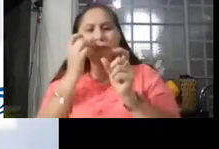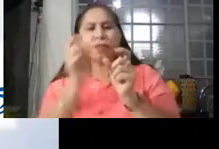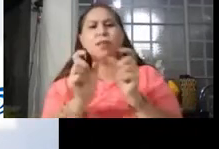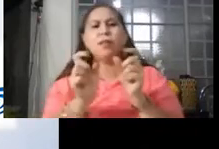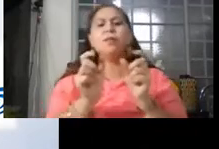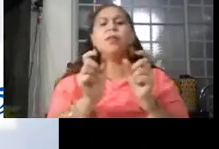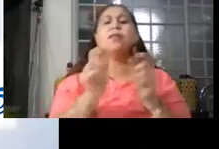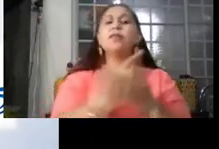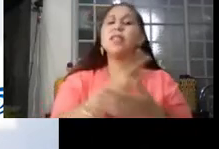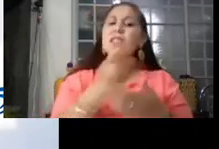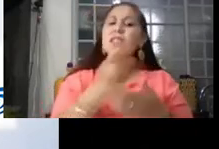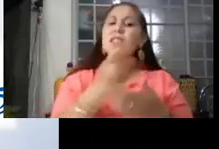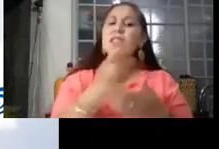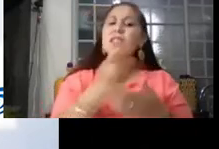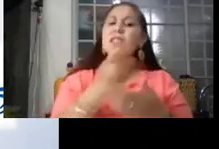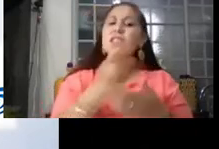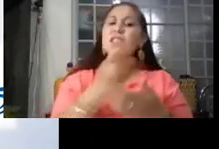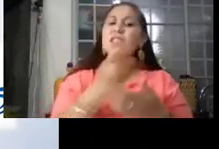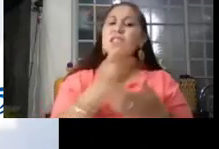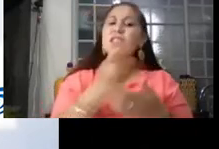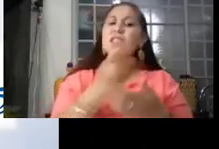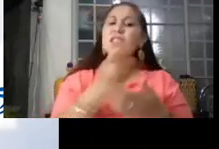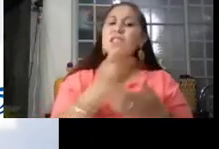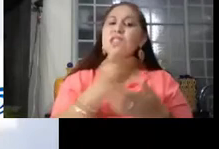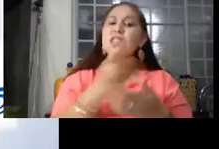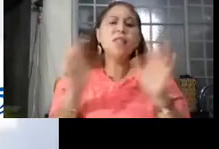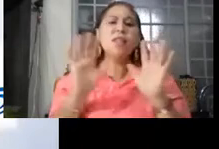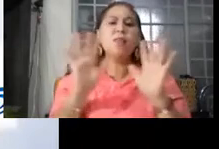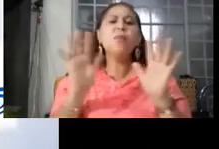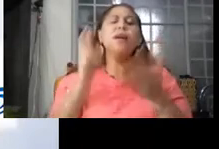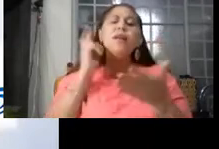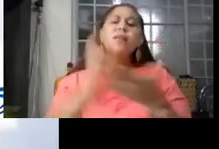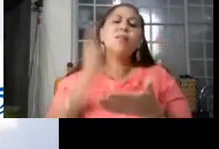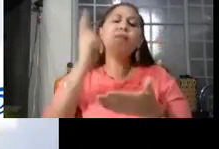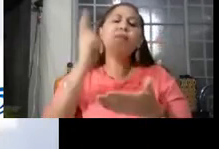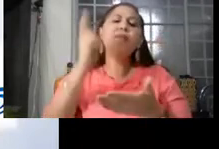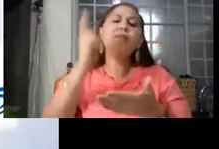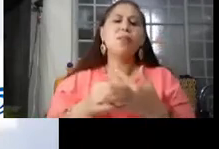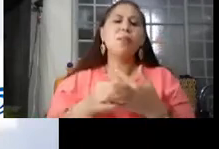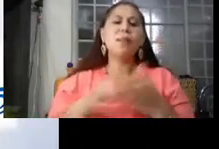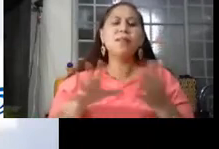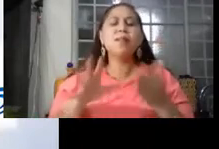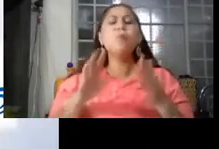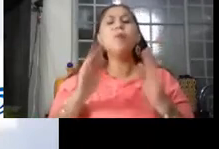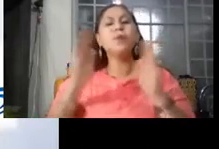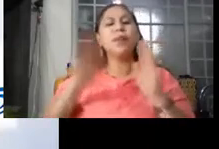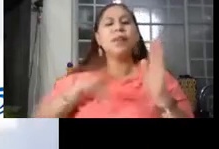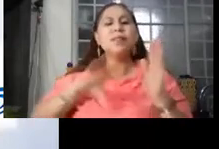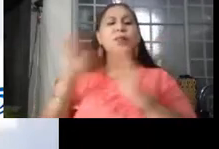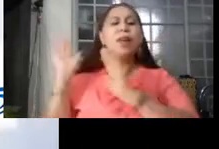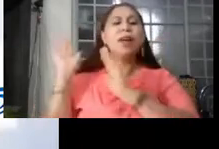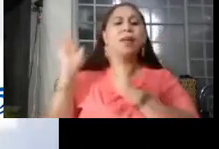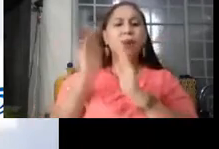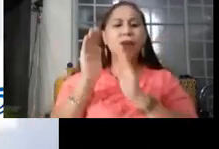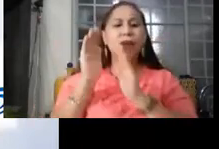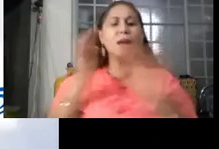que eles utilizam seja errada ou que deixaram de existir, não, elas continuam existindo, apenas é um português de